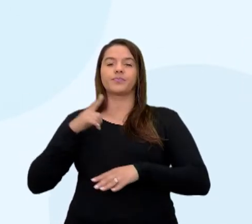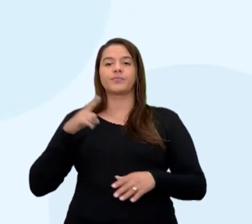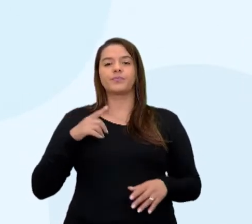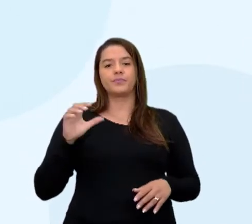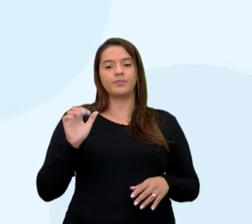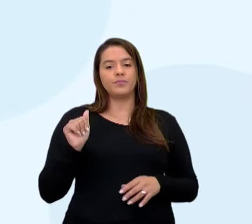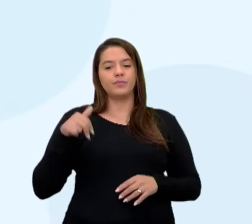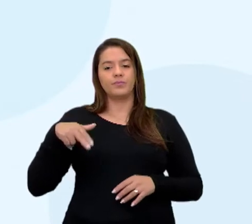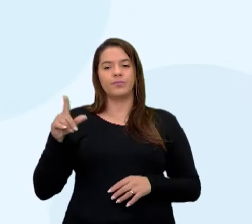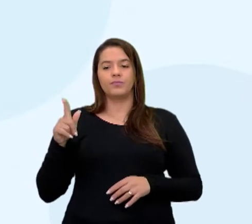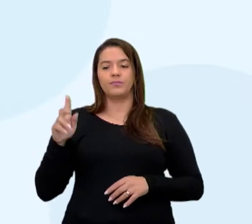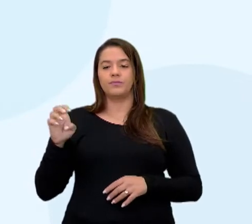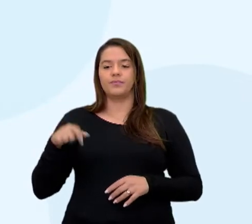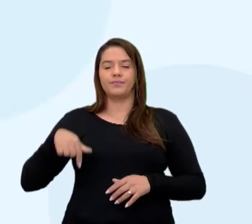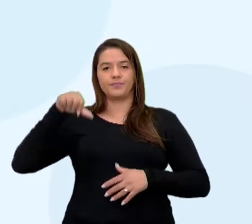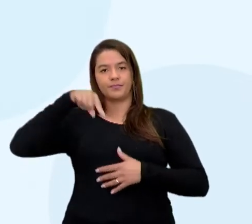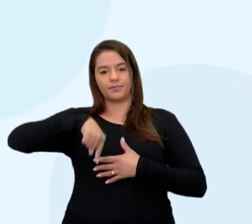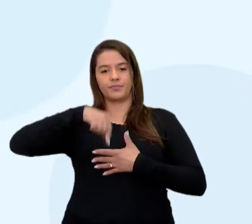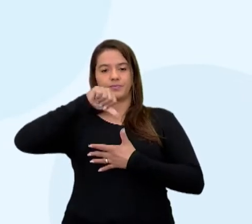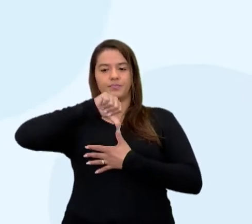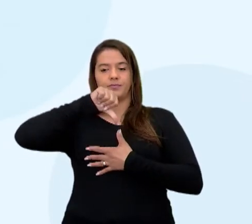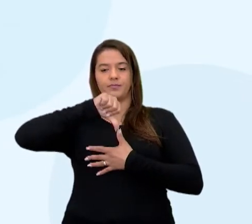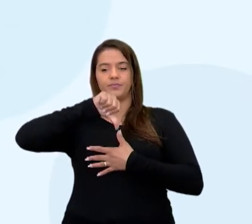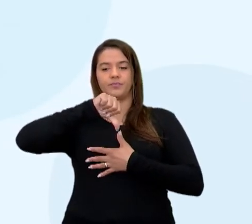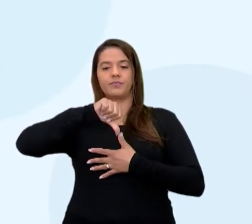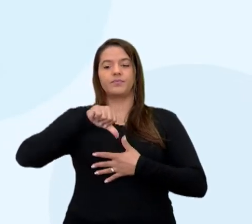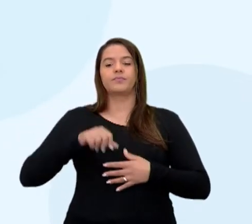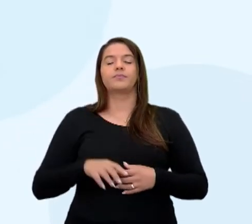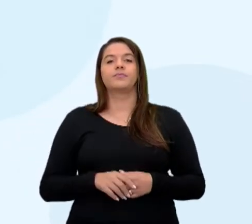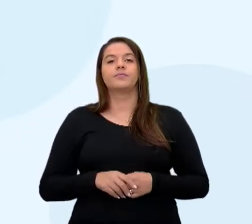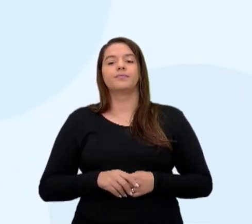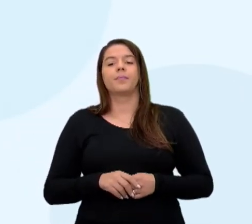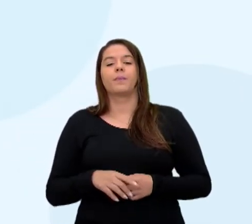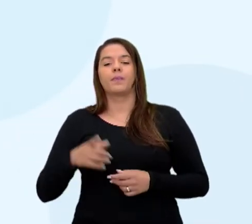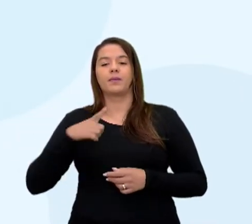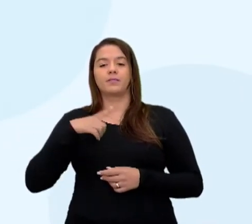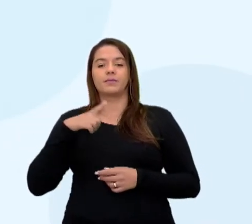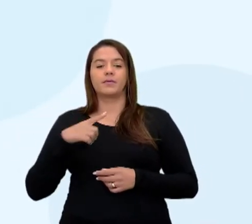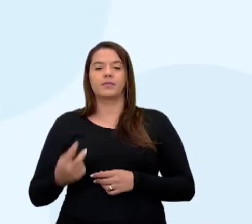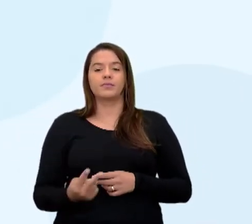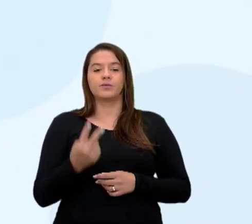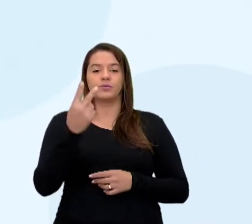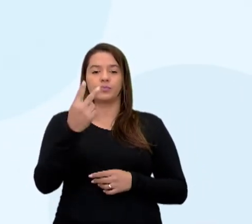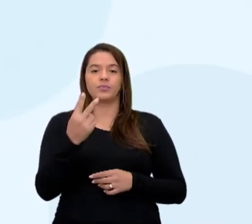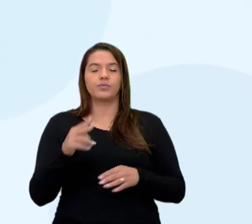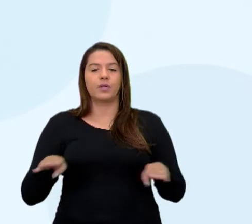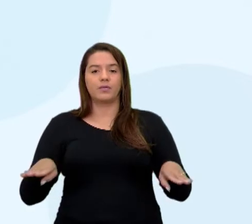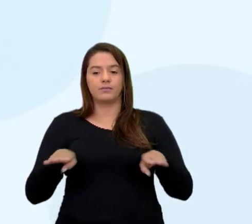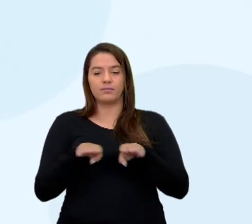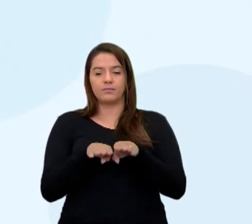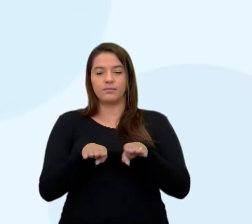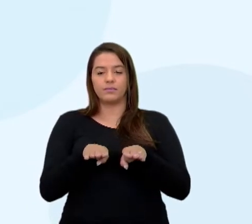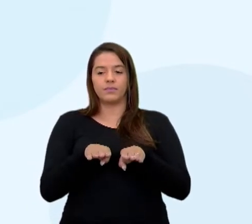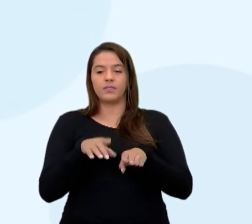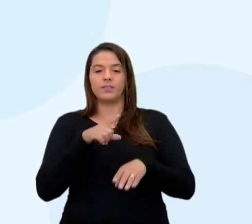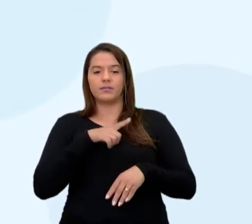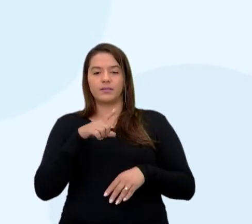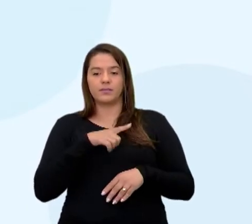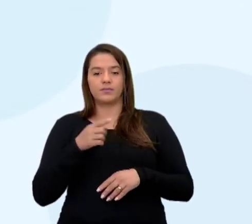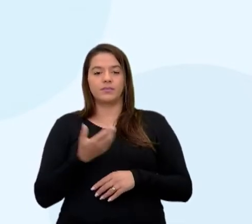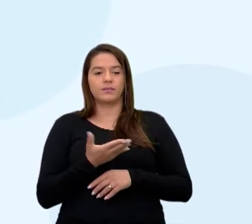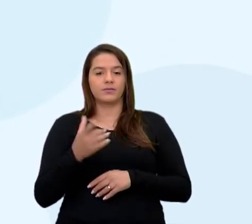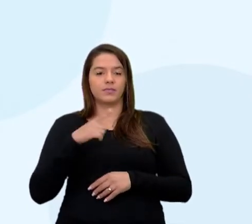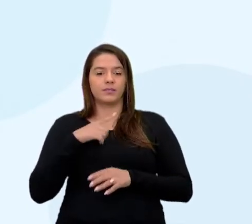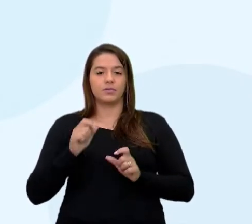né, aqui na América Latina. Agora, quando nós temos aí o encontro de duas placas tectônicas